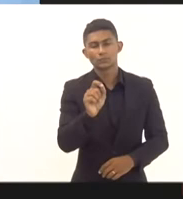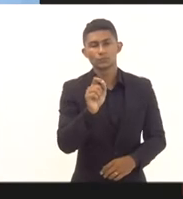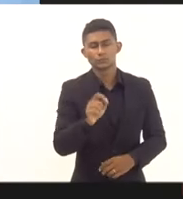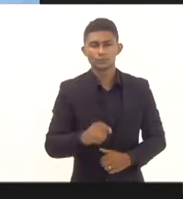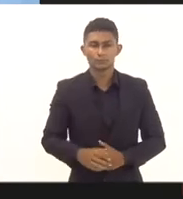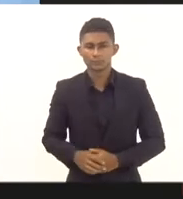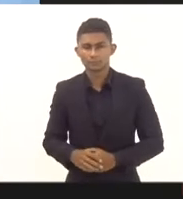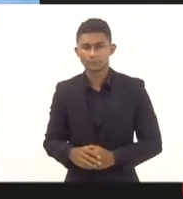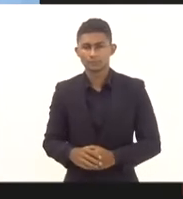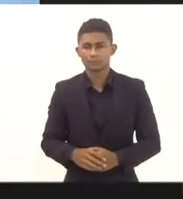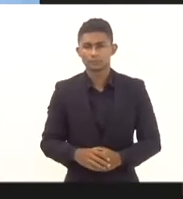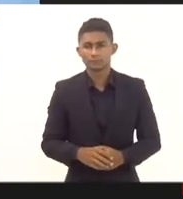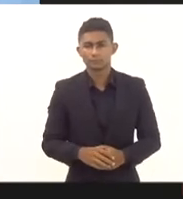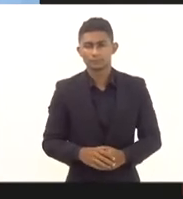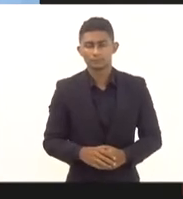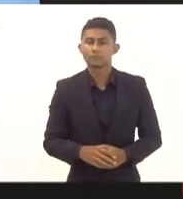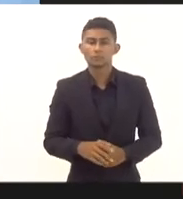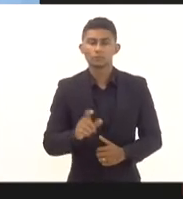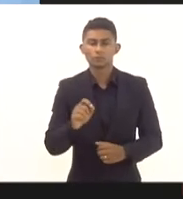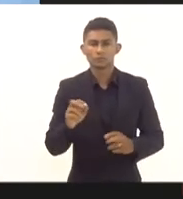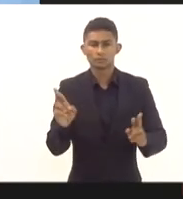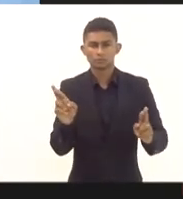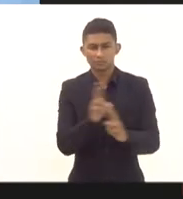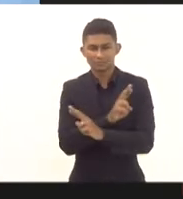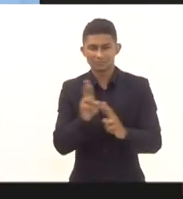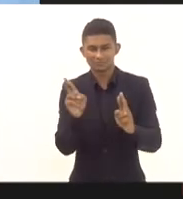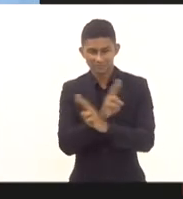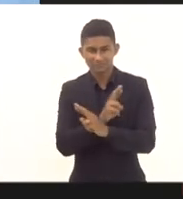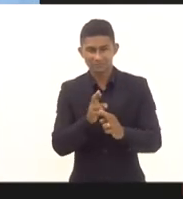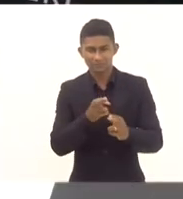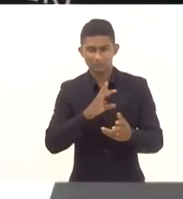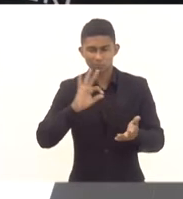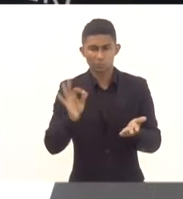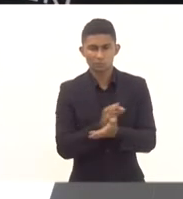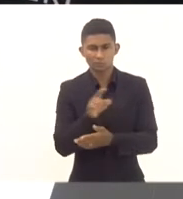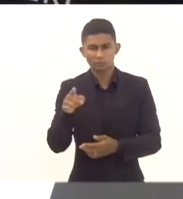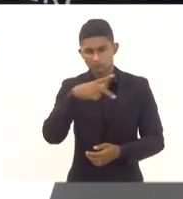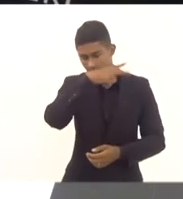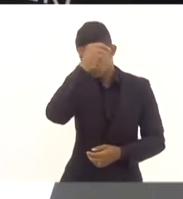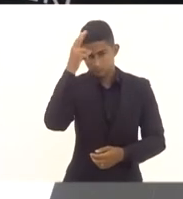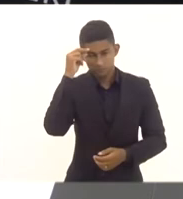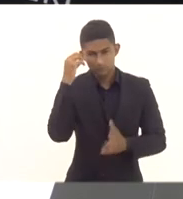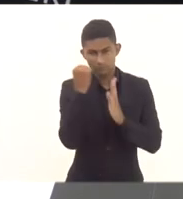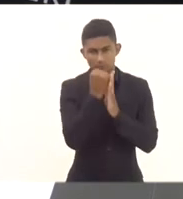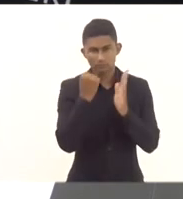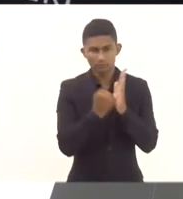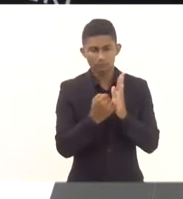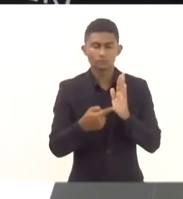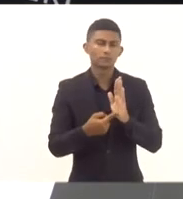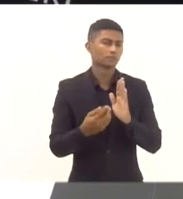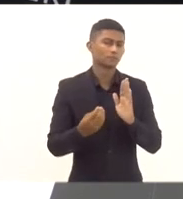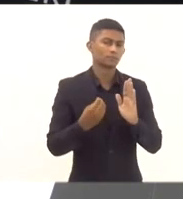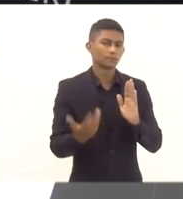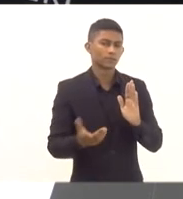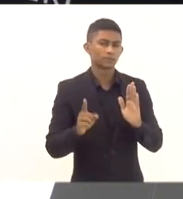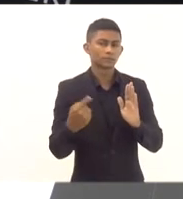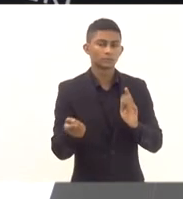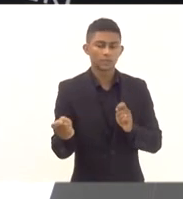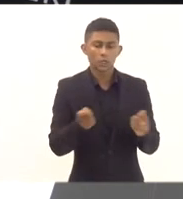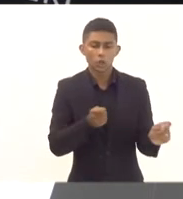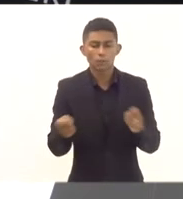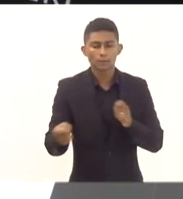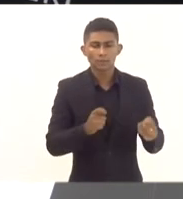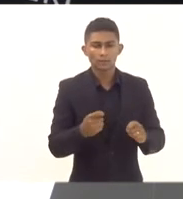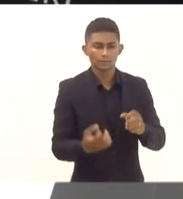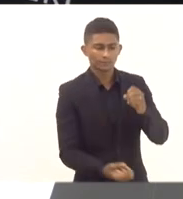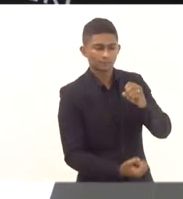termos de cooperação técnica é assinar os pontos prefeitura na verdade e fazem que possamos economizar abertura